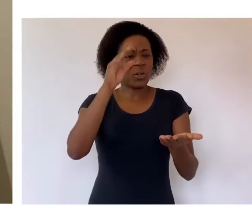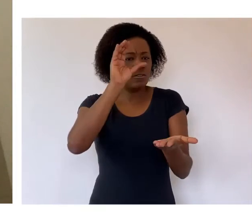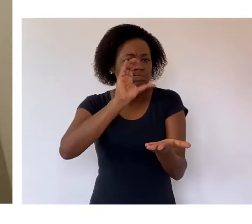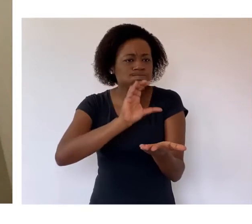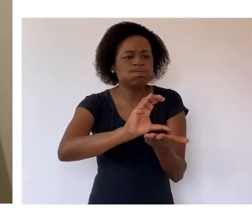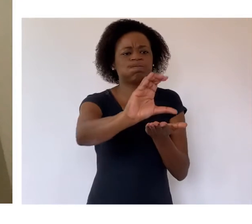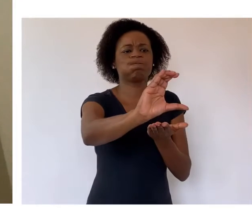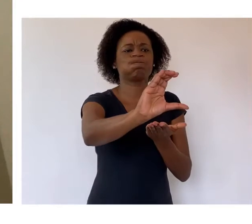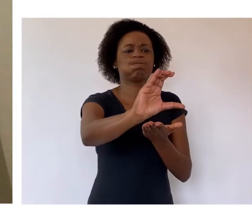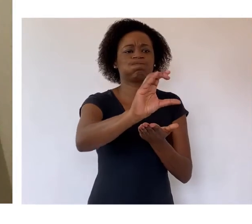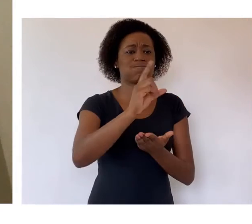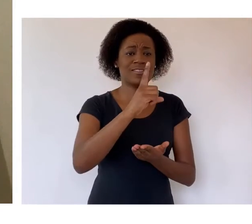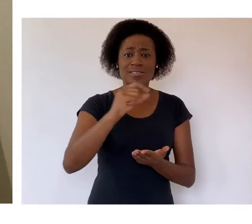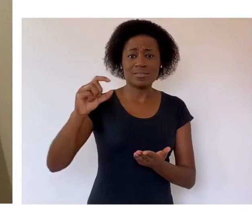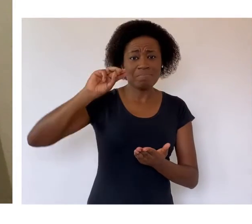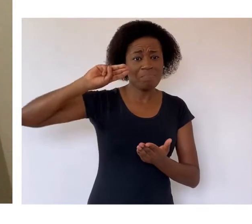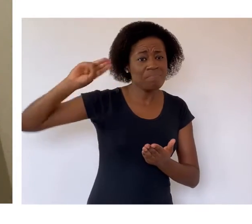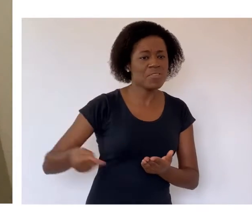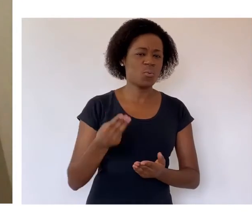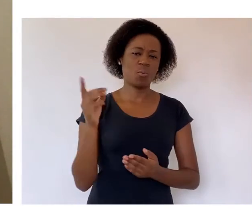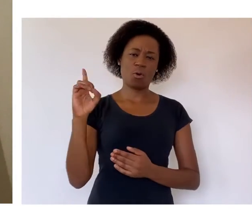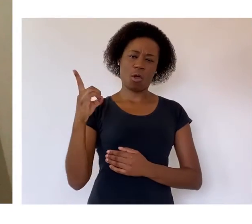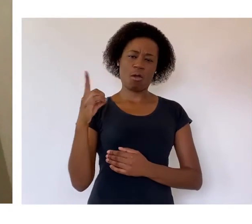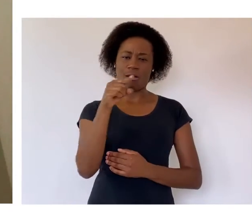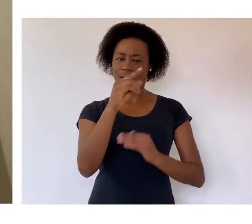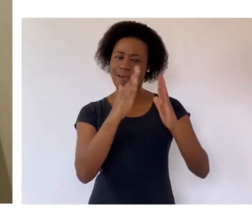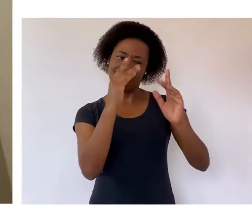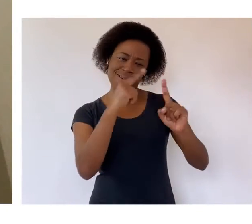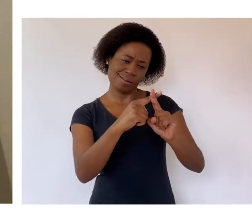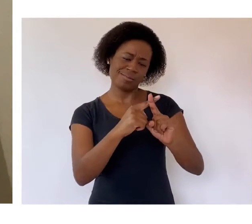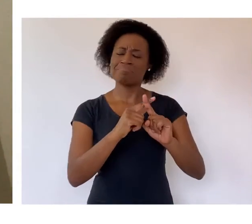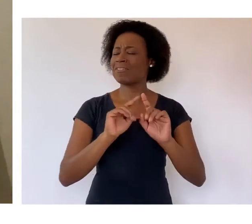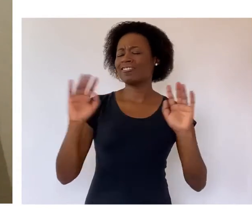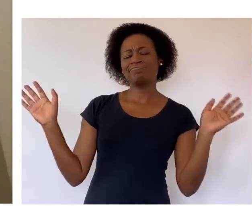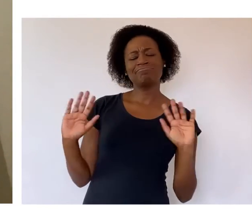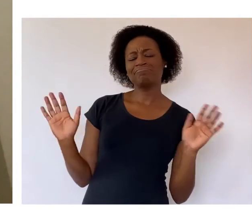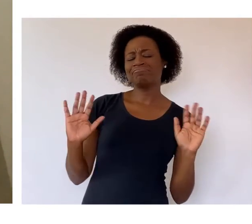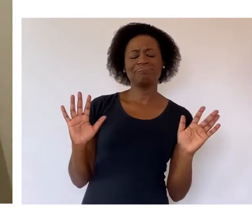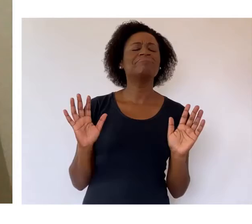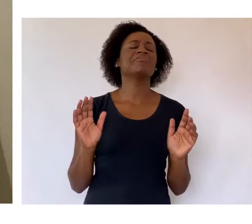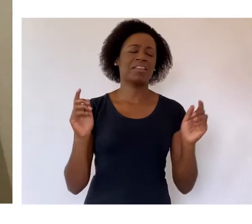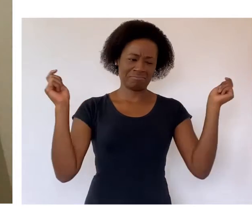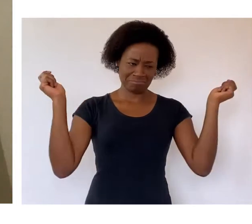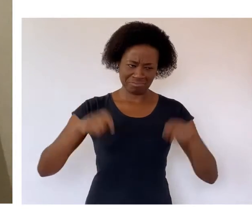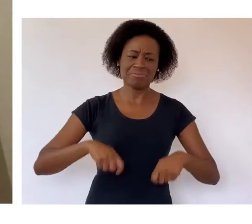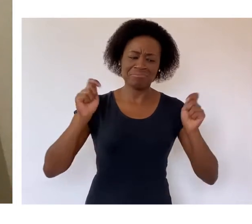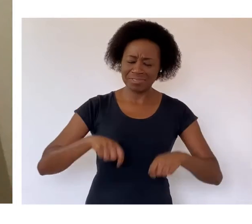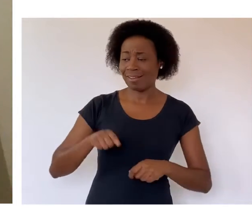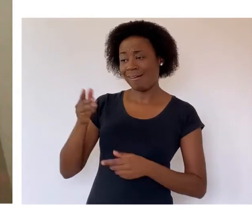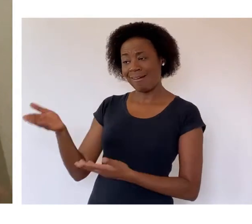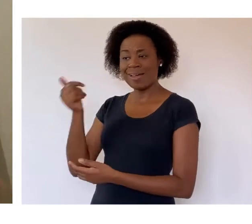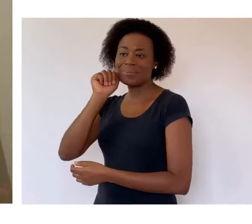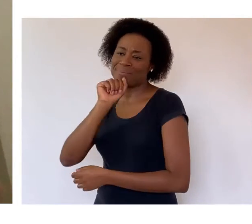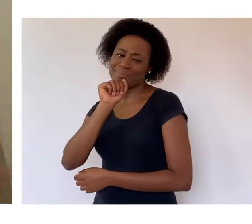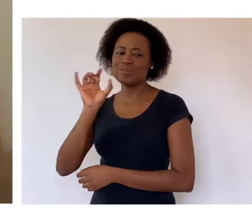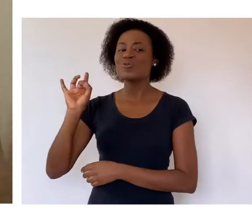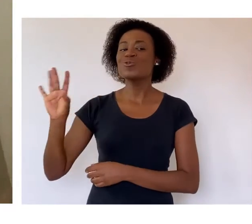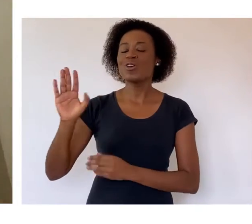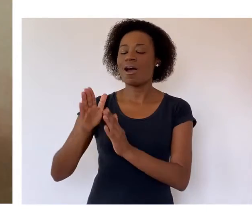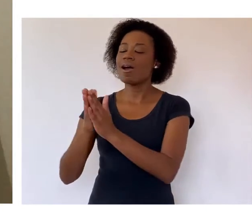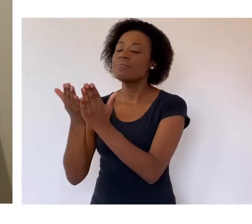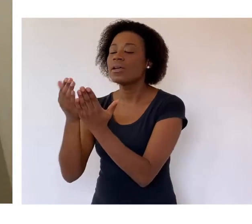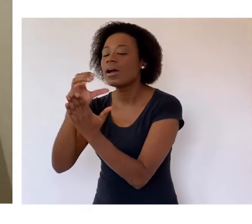100 mil dólares para o mosteiro. Ah, mas valeu a pena, gente. A nossa mãe precisa apenas dizer